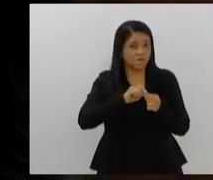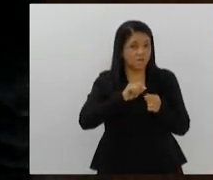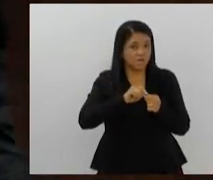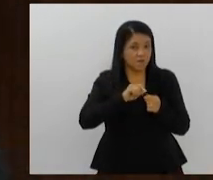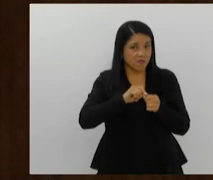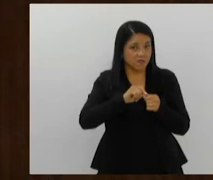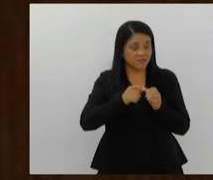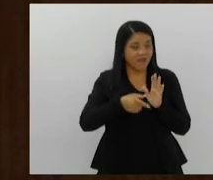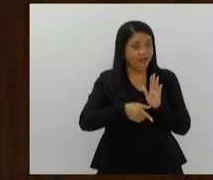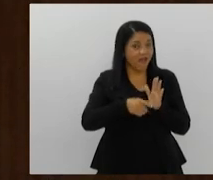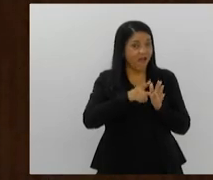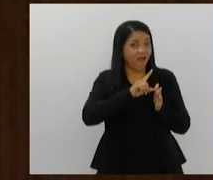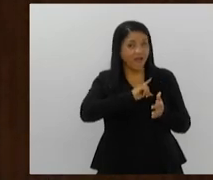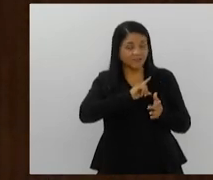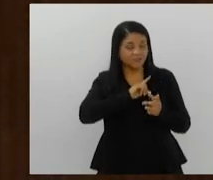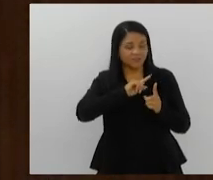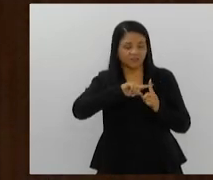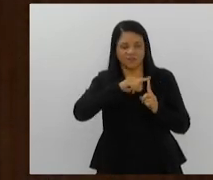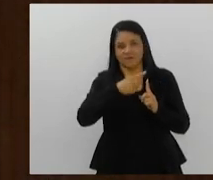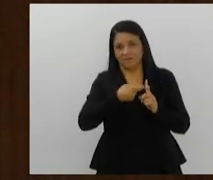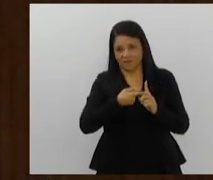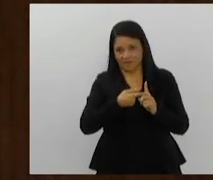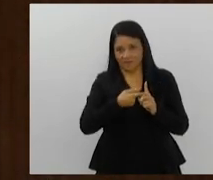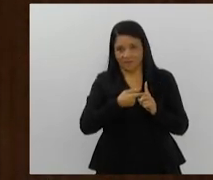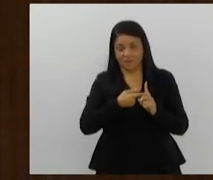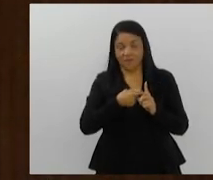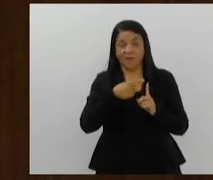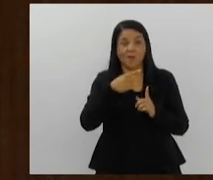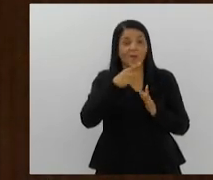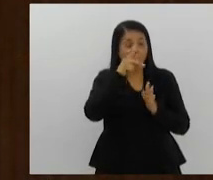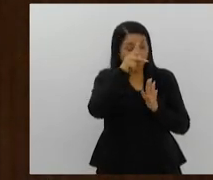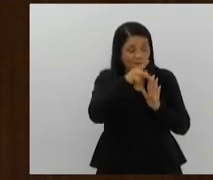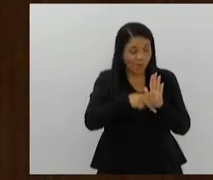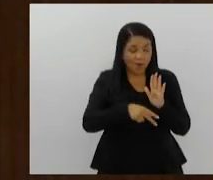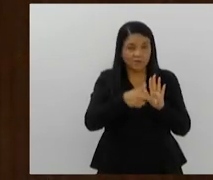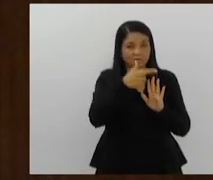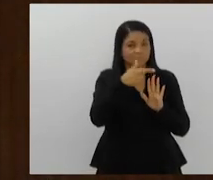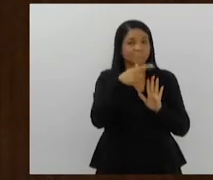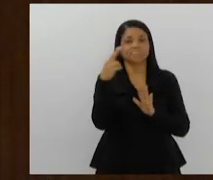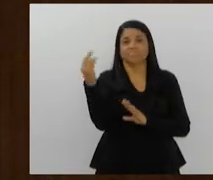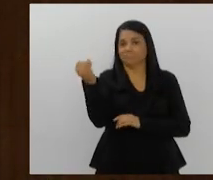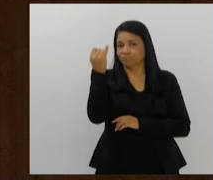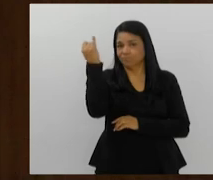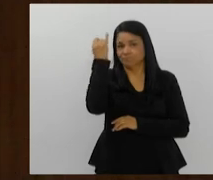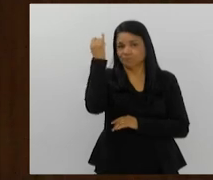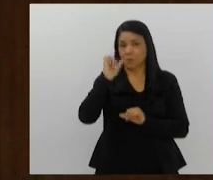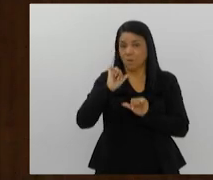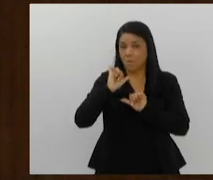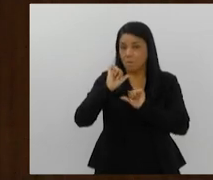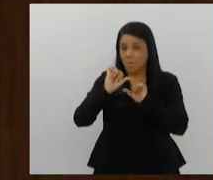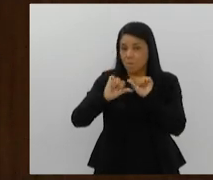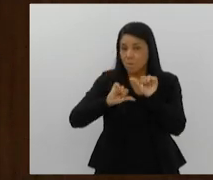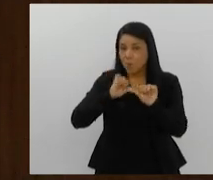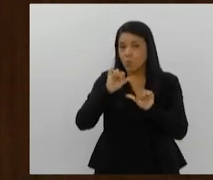situação que ela está hoje. E é um projeto de resolução importante, né, que muda a Casa